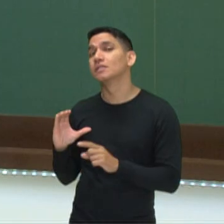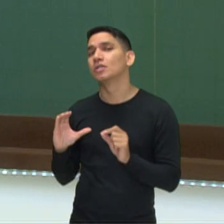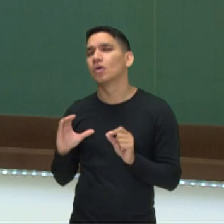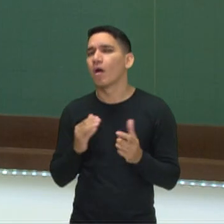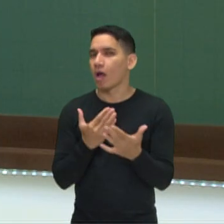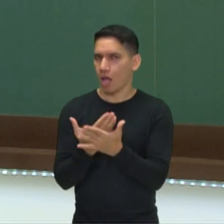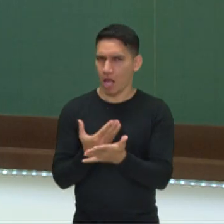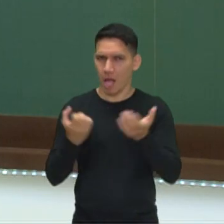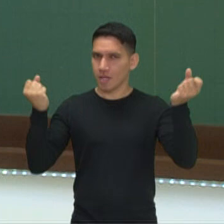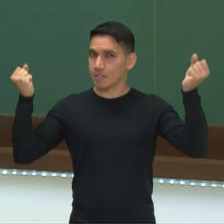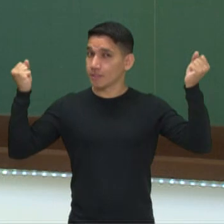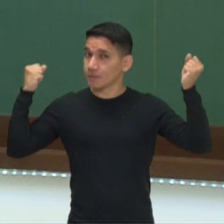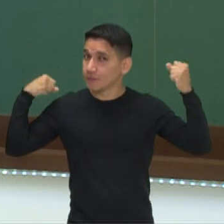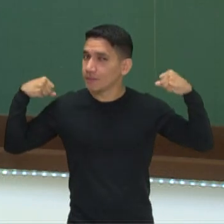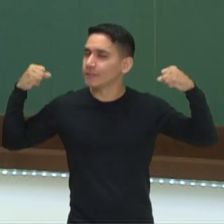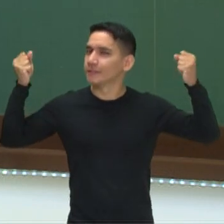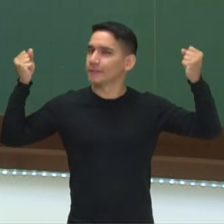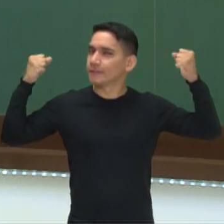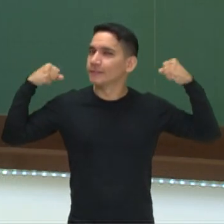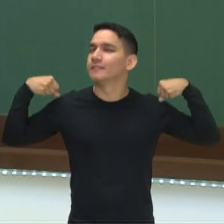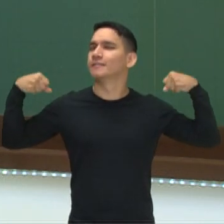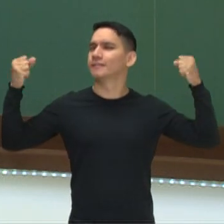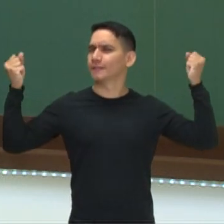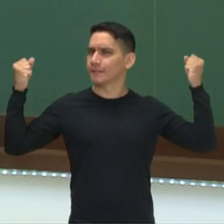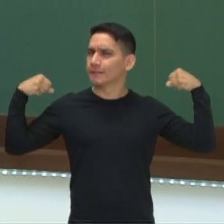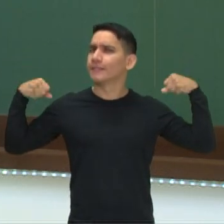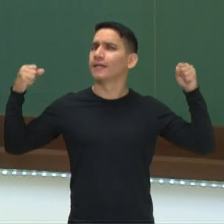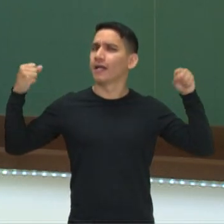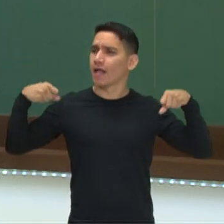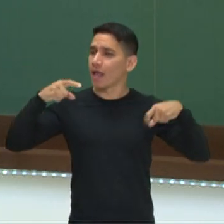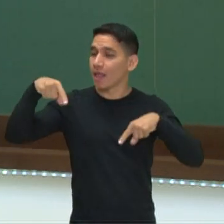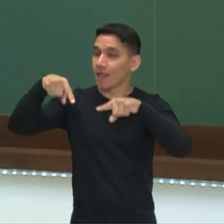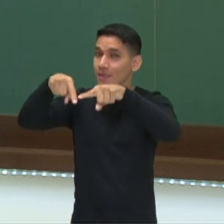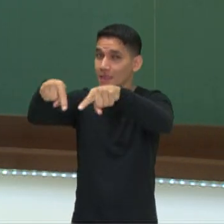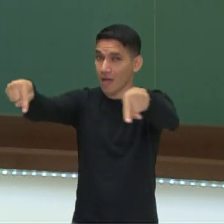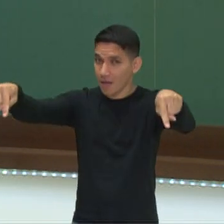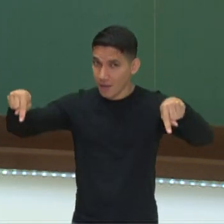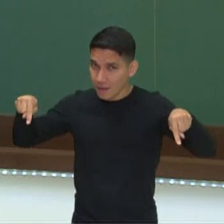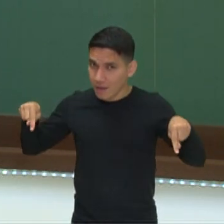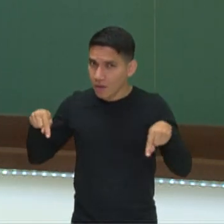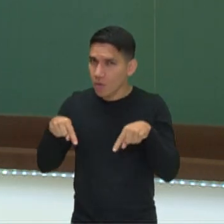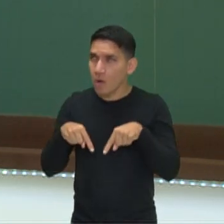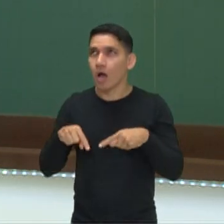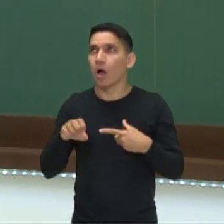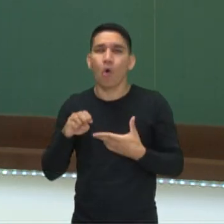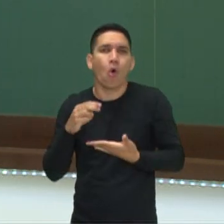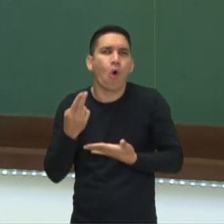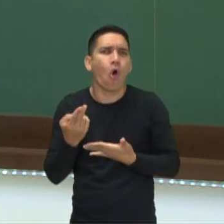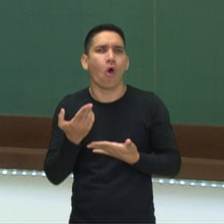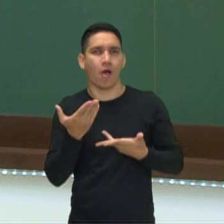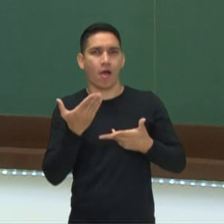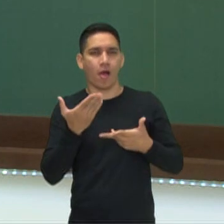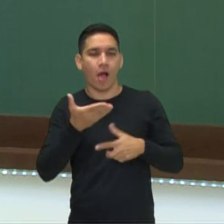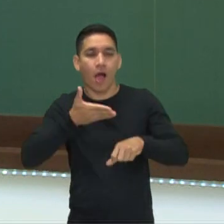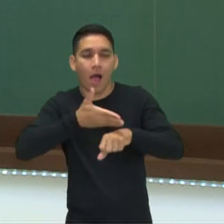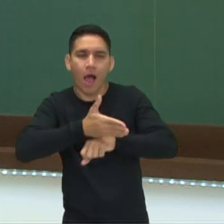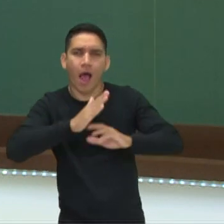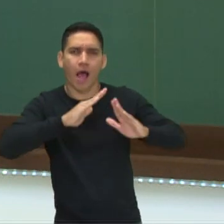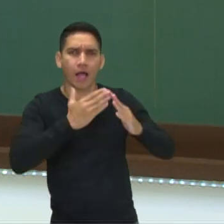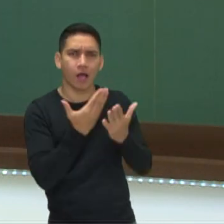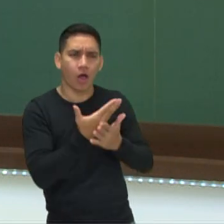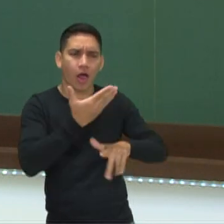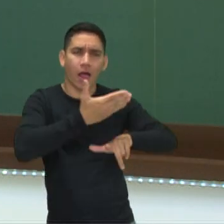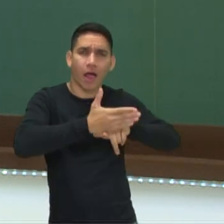aula de educação física, lá na quadra, ou então no laboratório, na